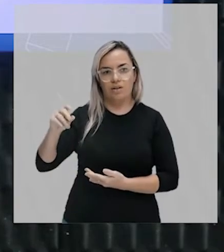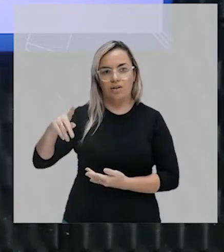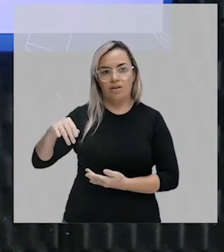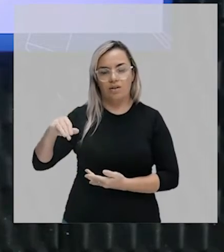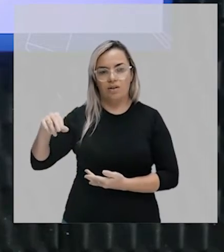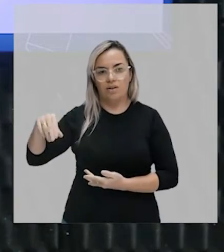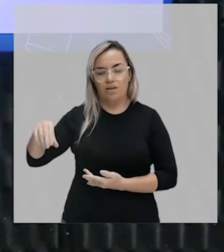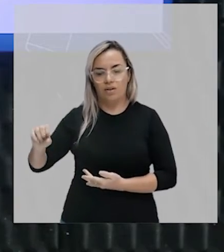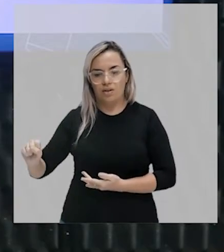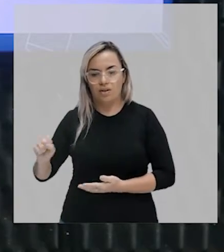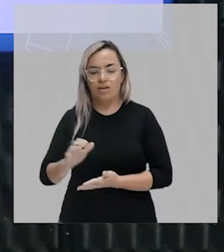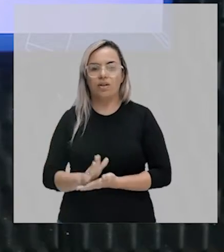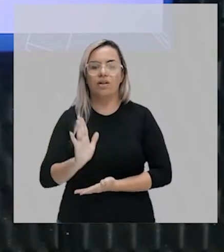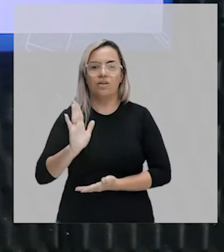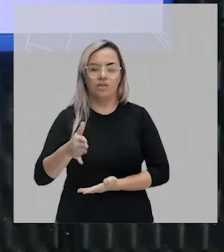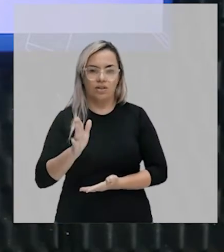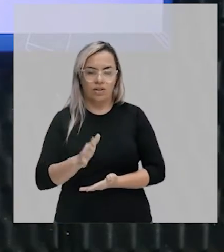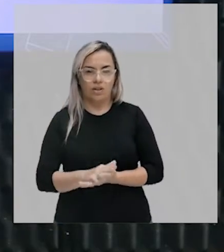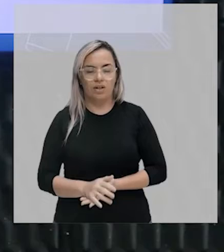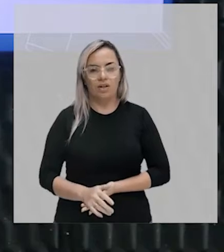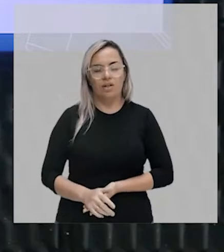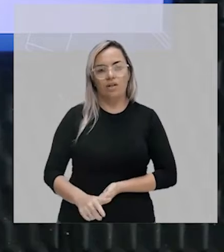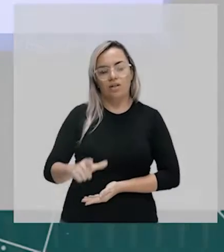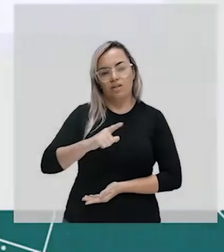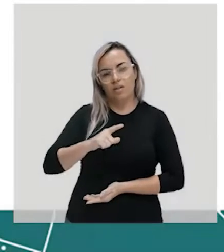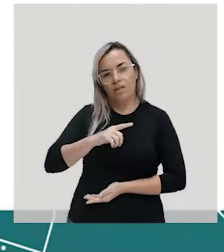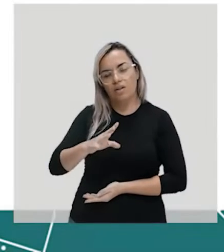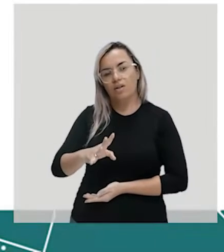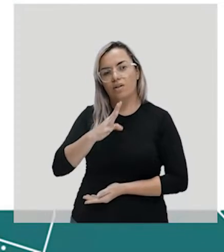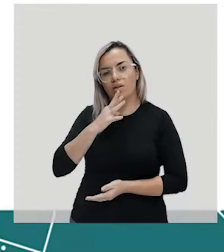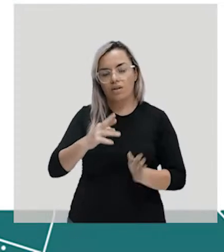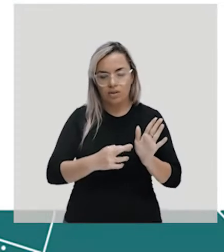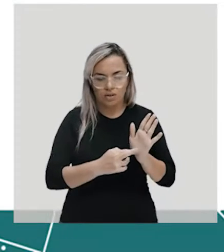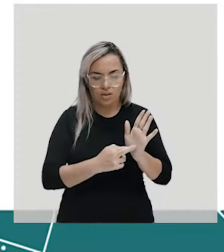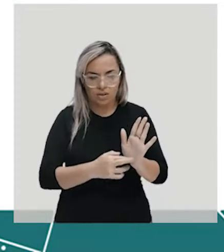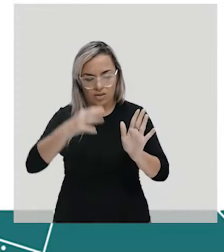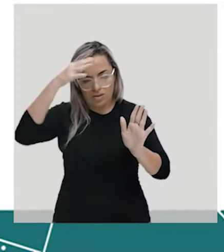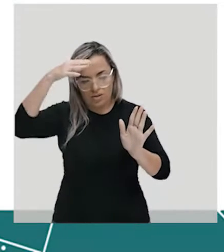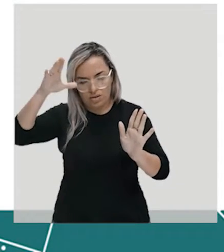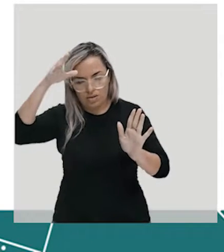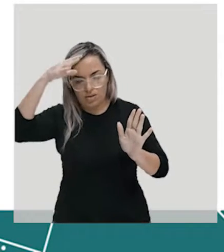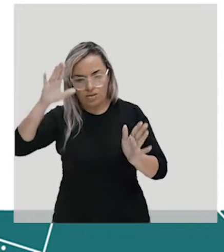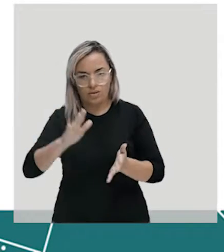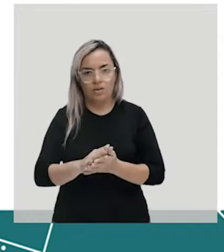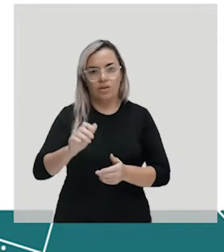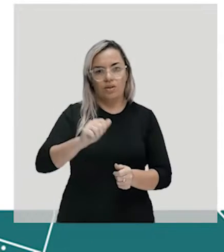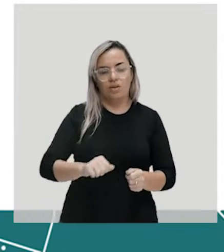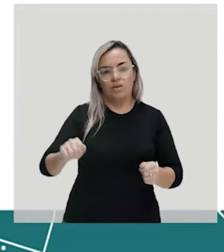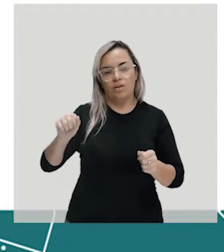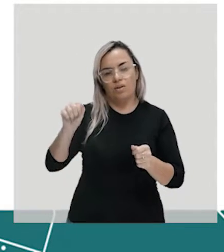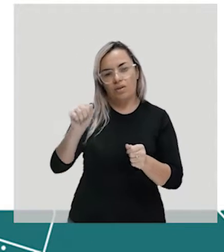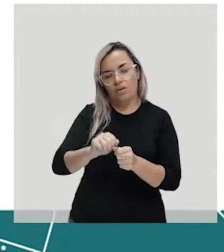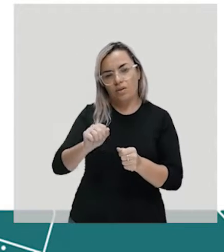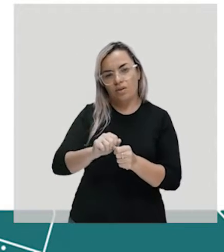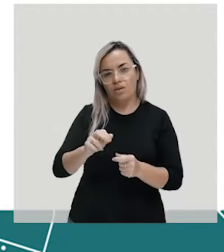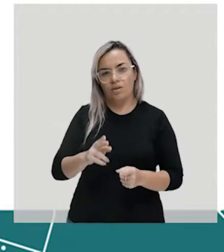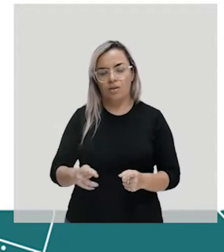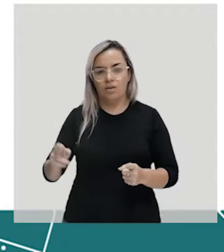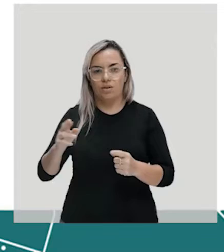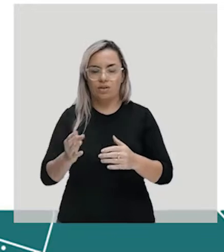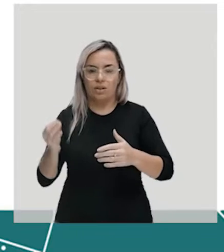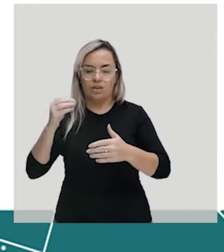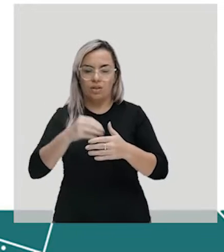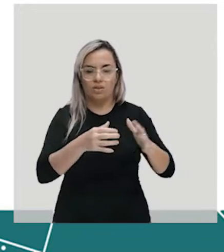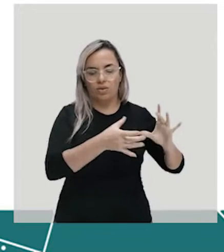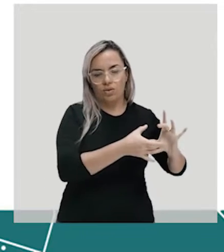essa personagem Então são coisas que a gente vai observando a representatividade da cultura fazendo de alguma forma